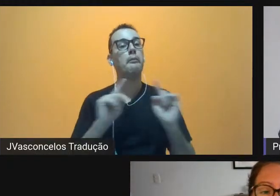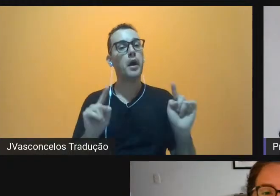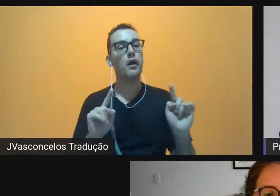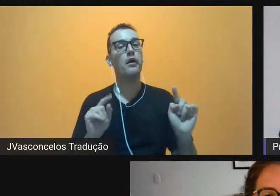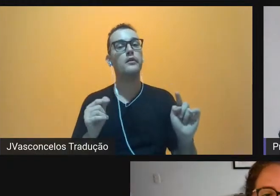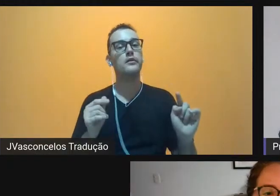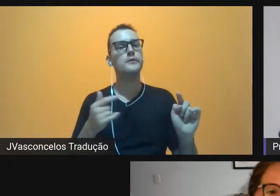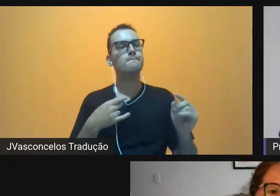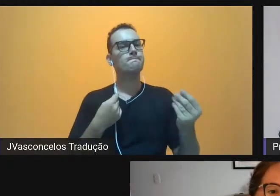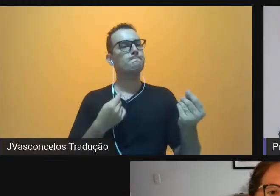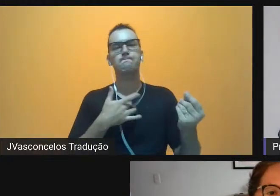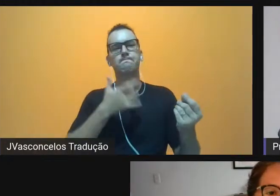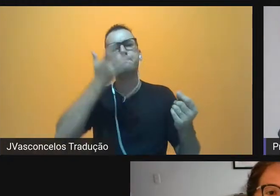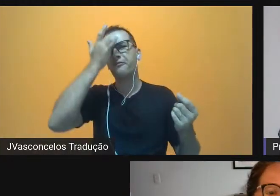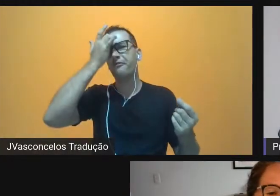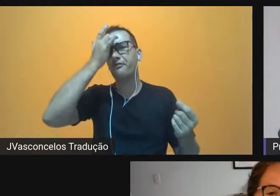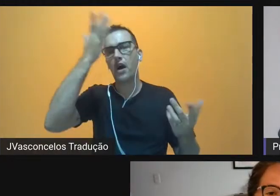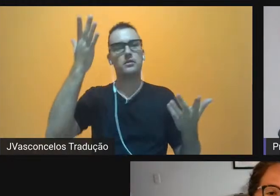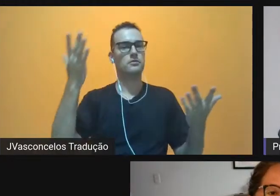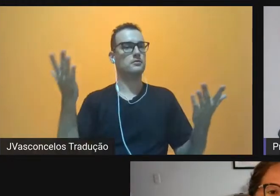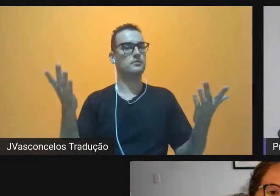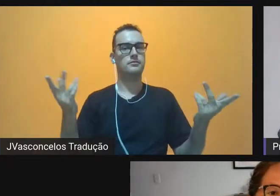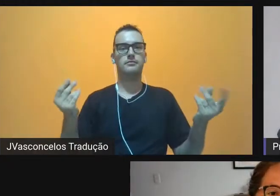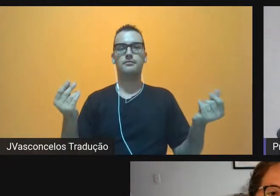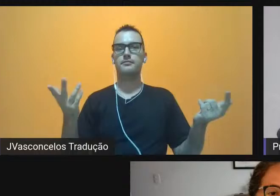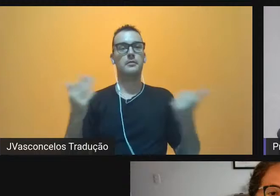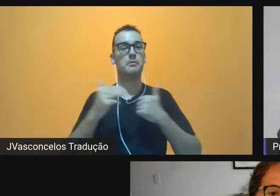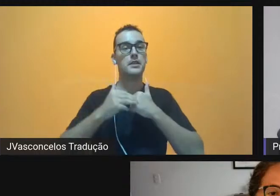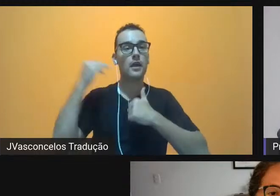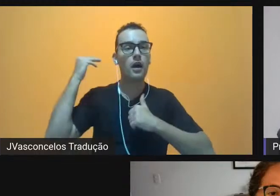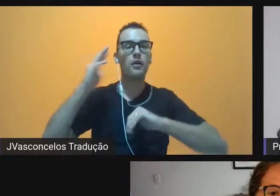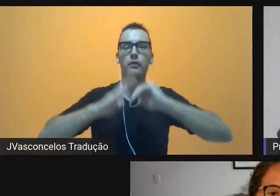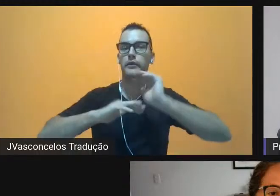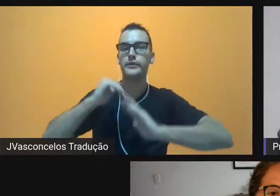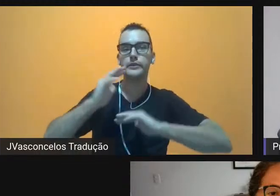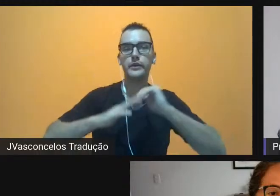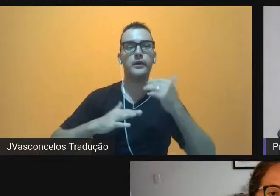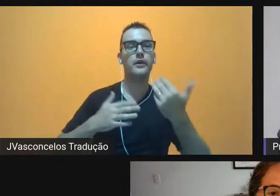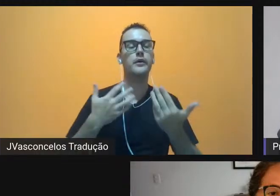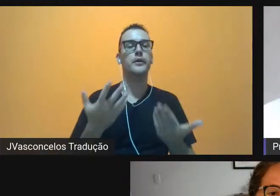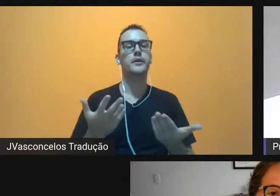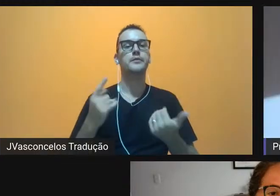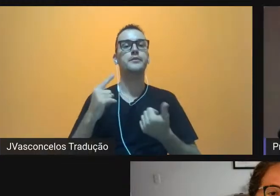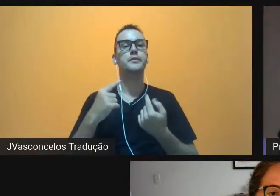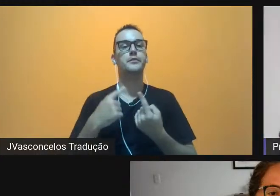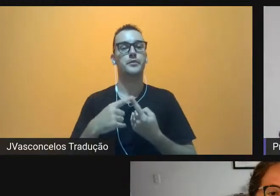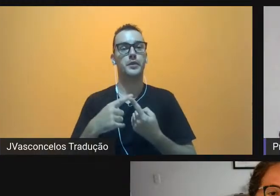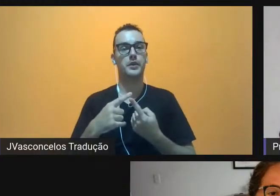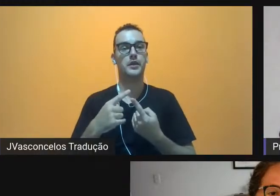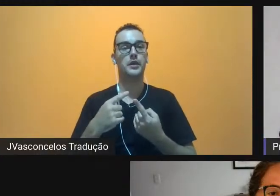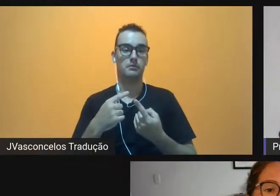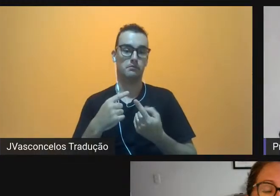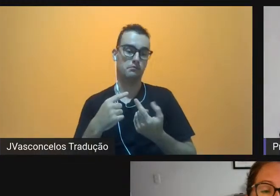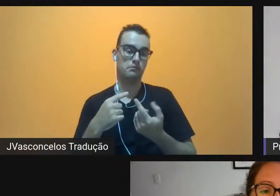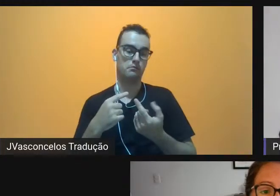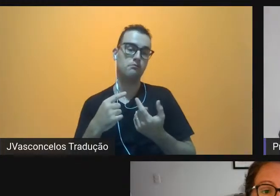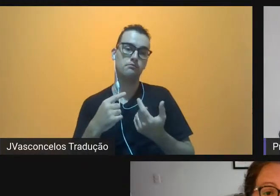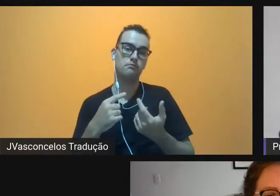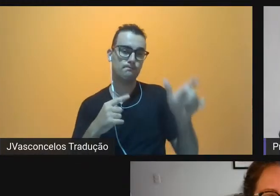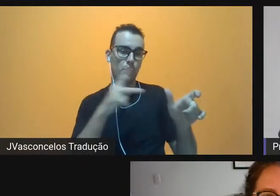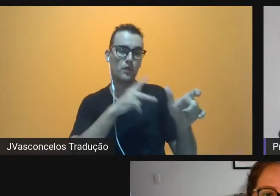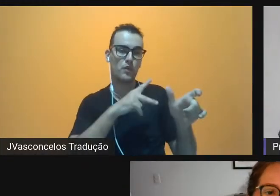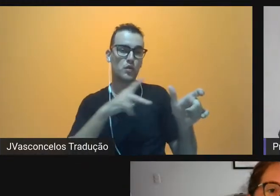uma facilidade enorme com o mestrado profissional, primeiro por causa da minha orientadora, que foi uma